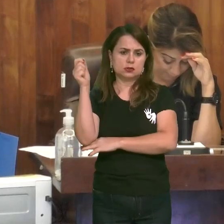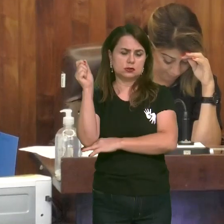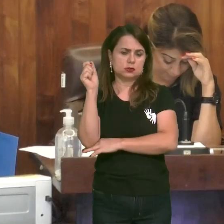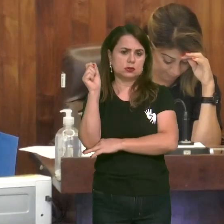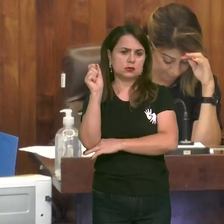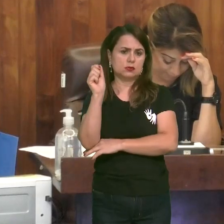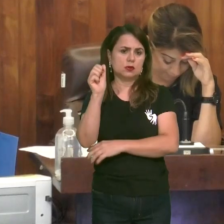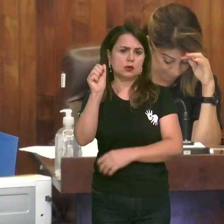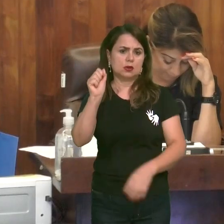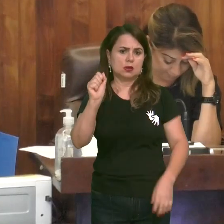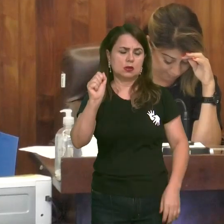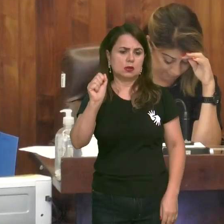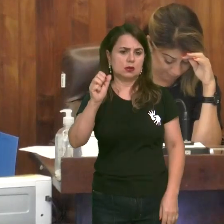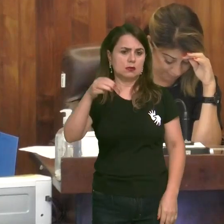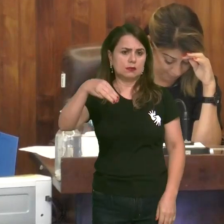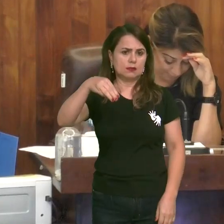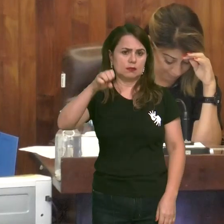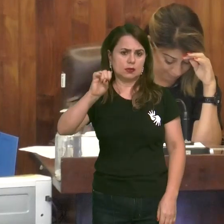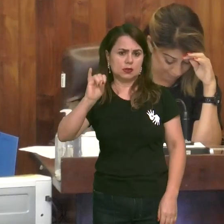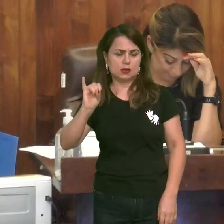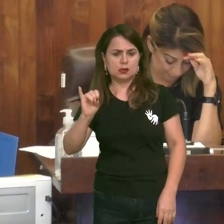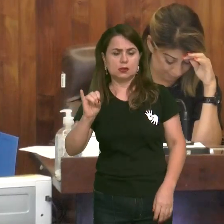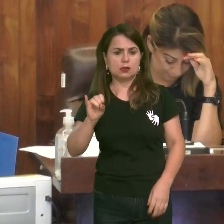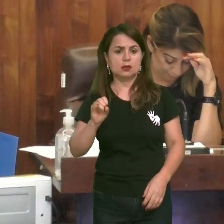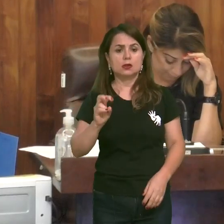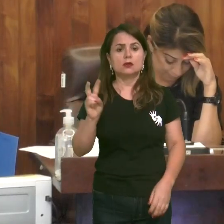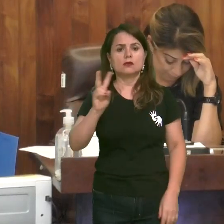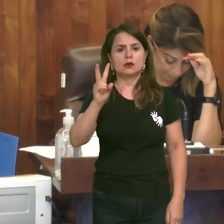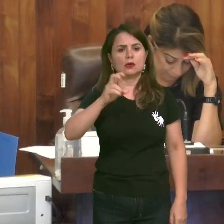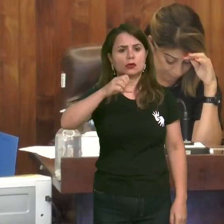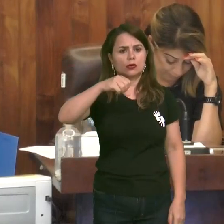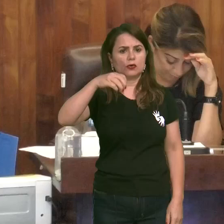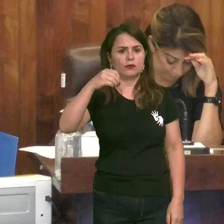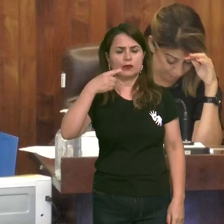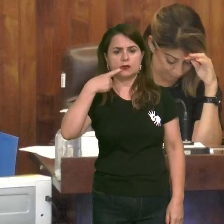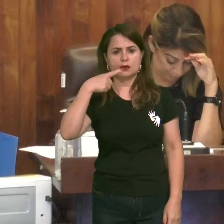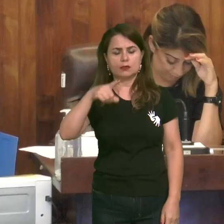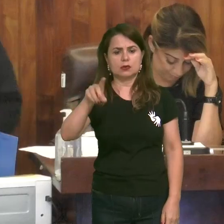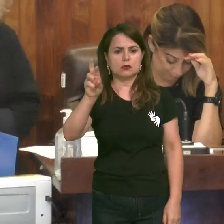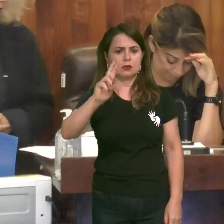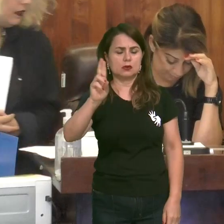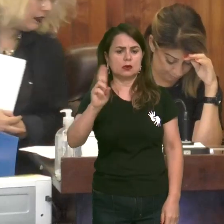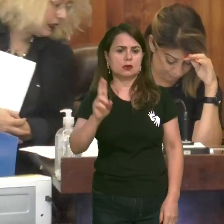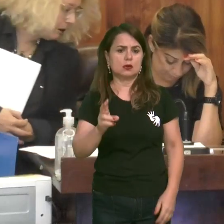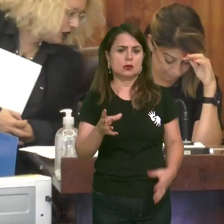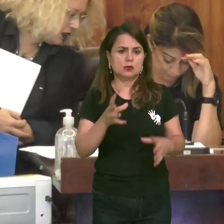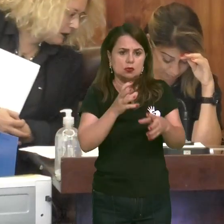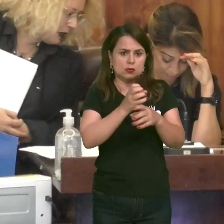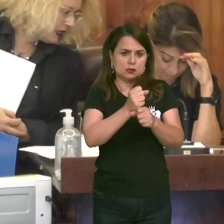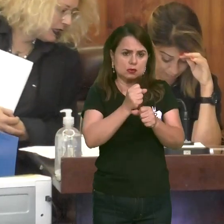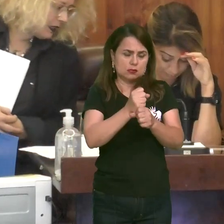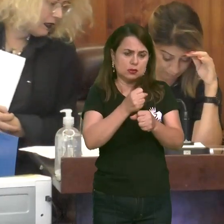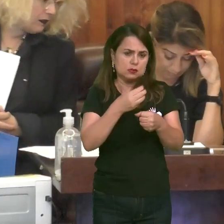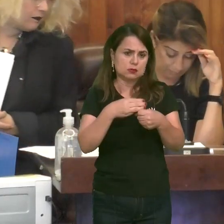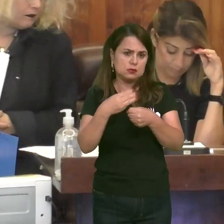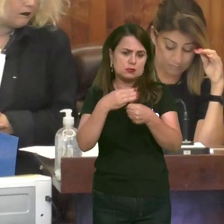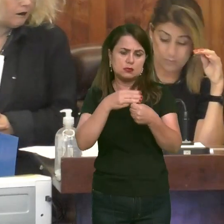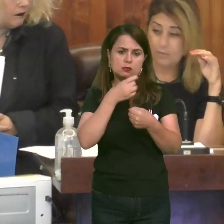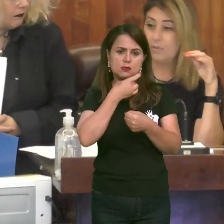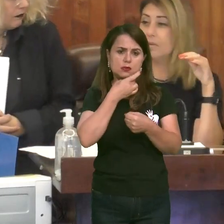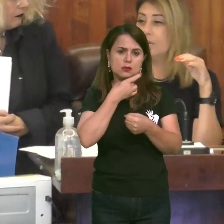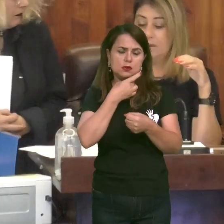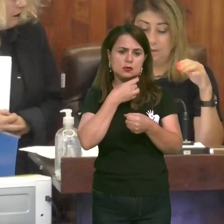Amei o recurso financeiro no valor de 90 mil reais constantes do orçamento Geral do município de Marília para exercícios